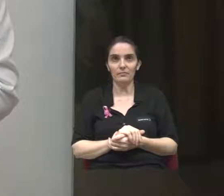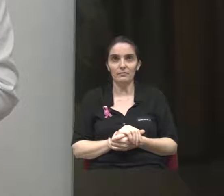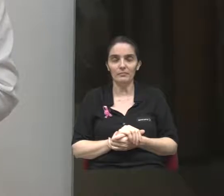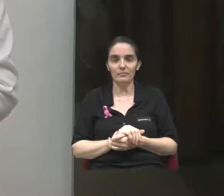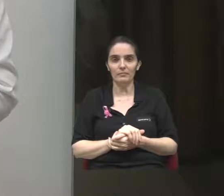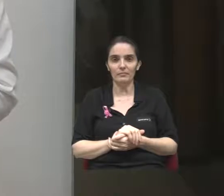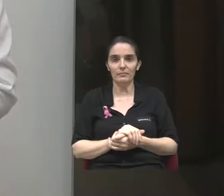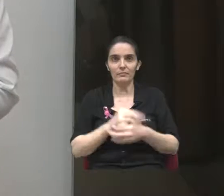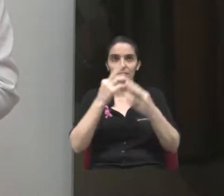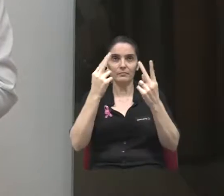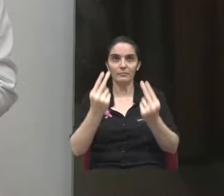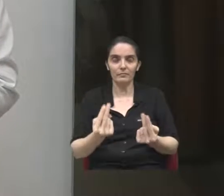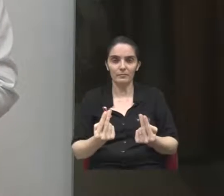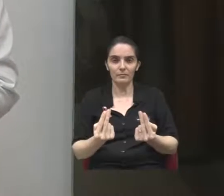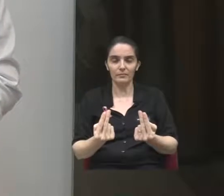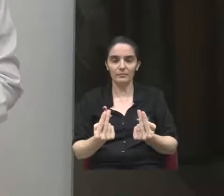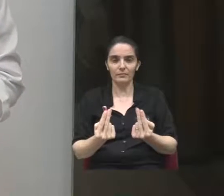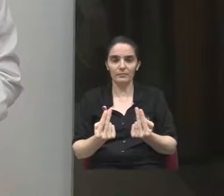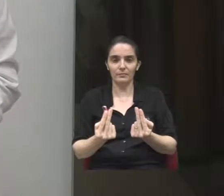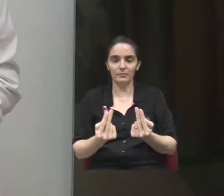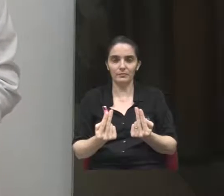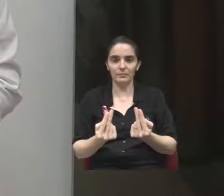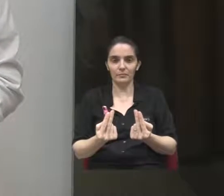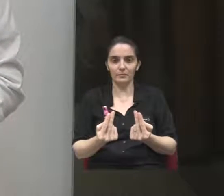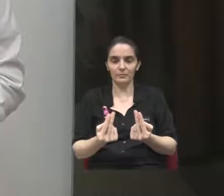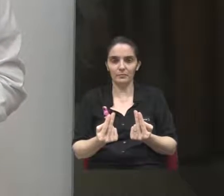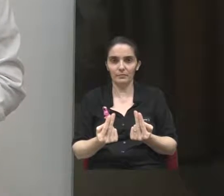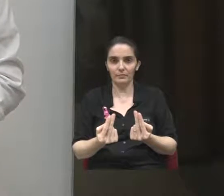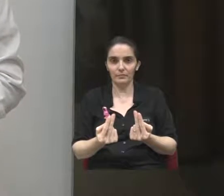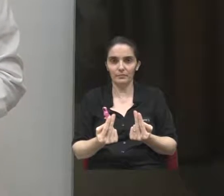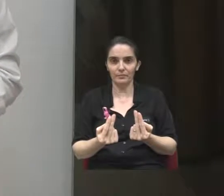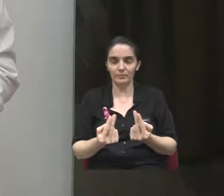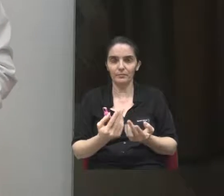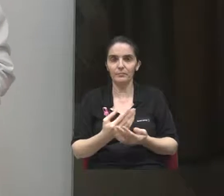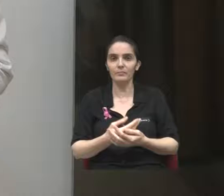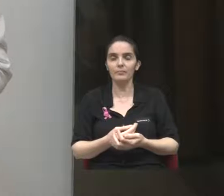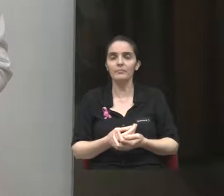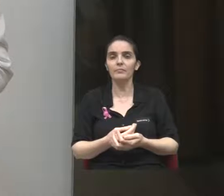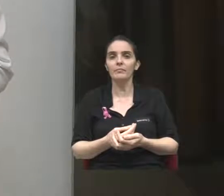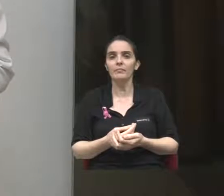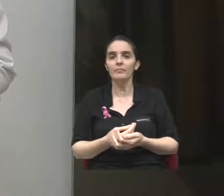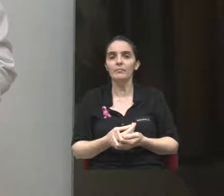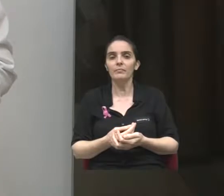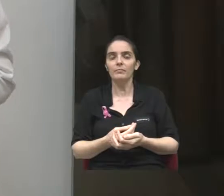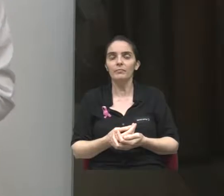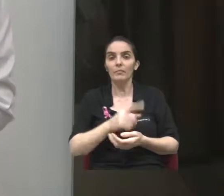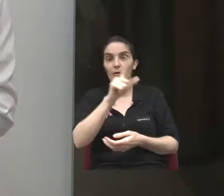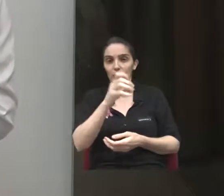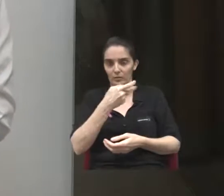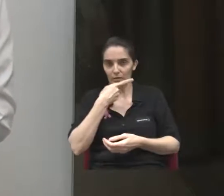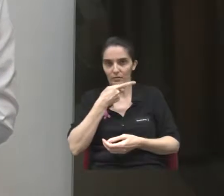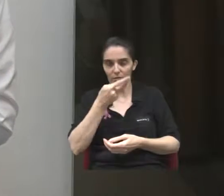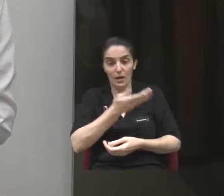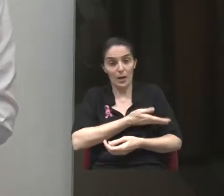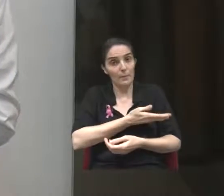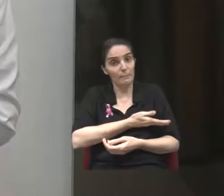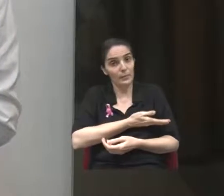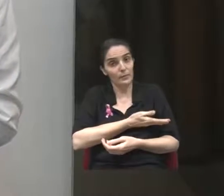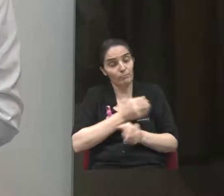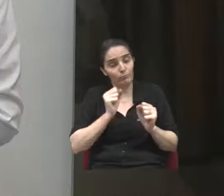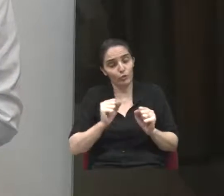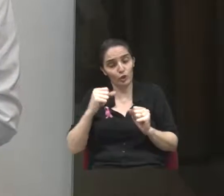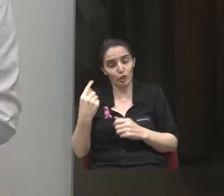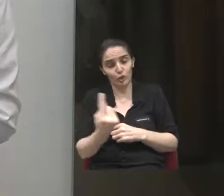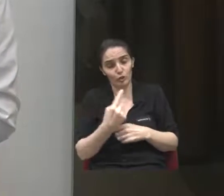vereador, amigos nossos poderiam estar aqui entre nós, filhos nos braços